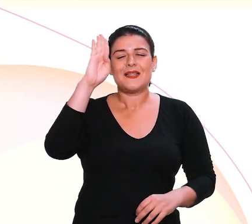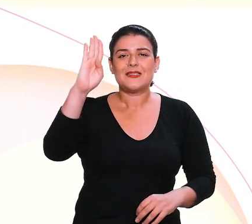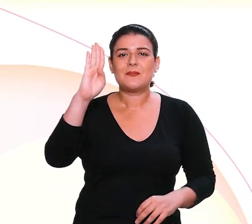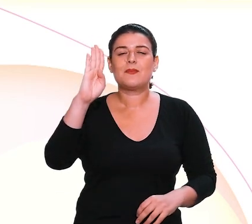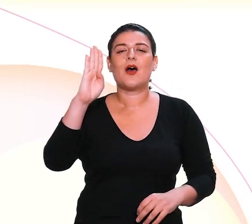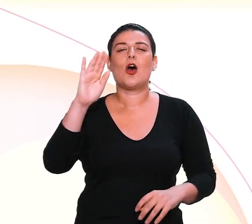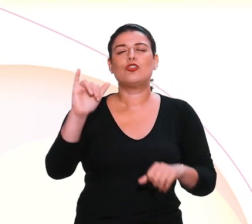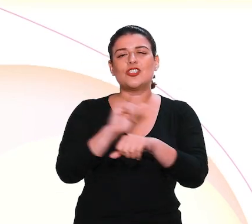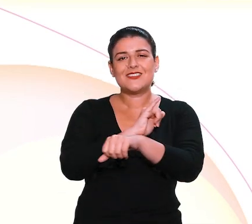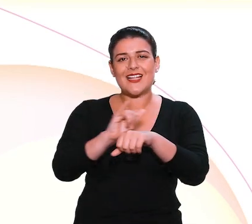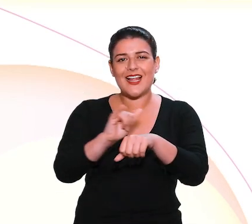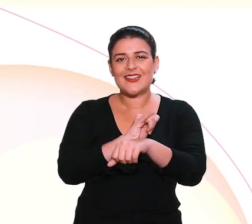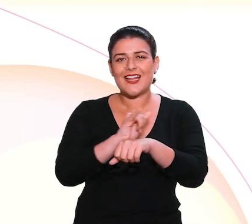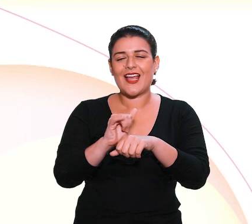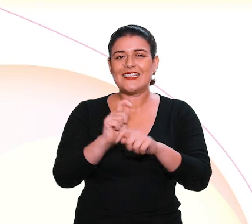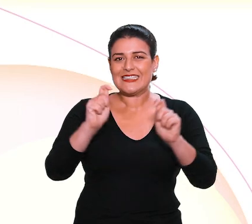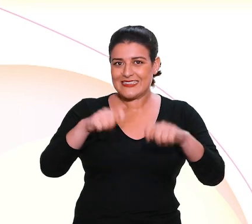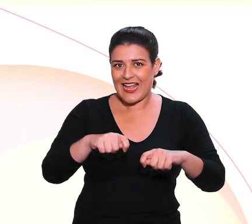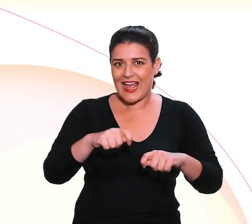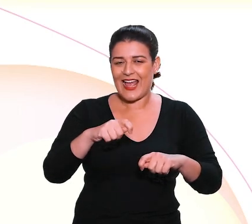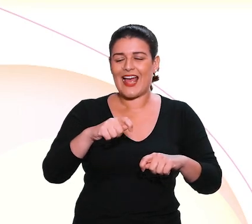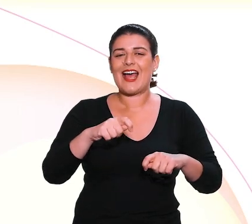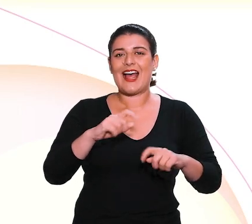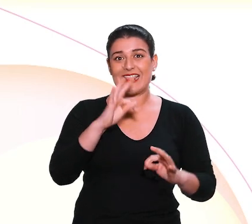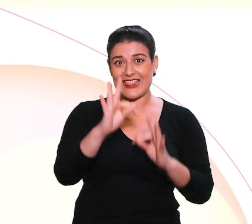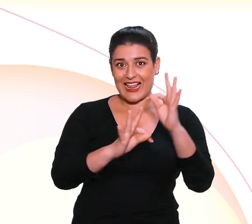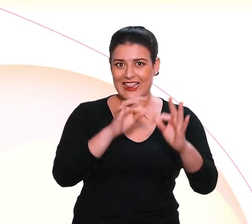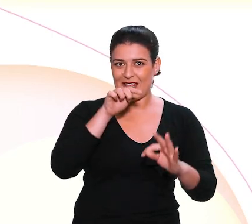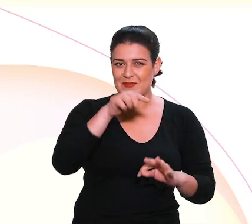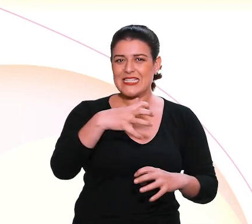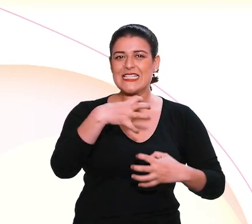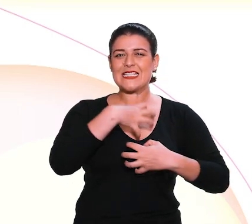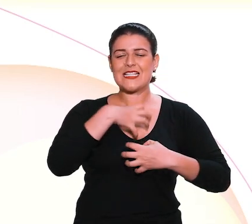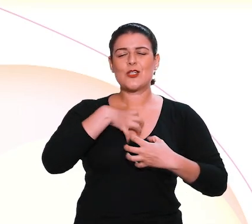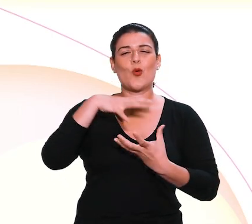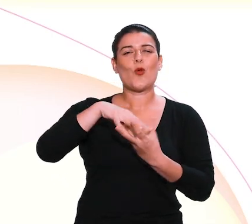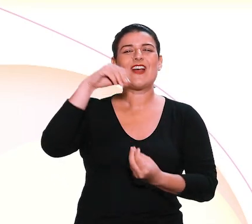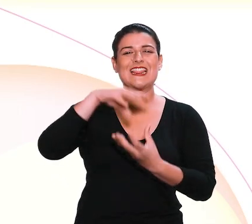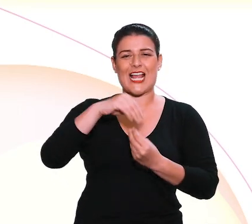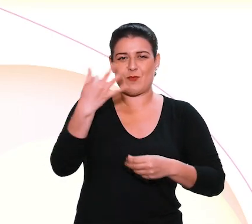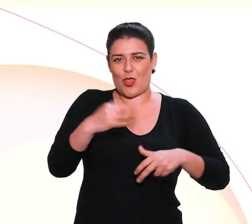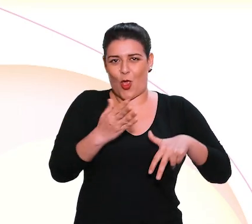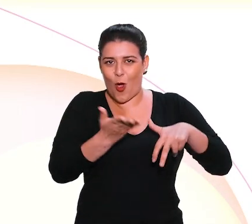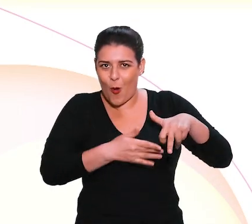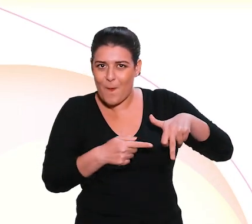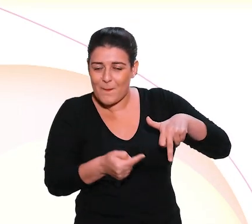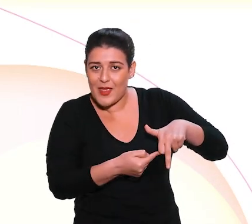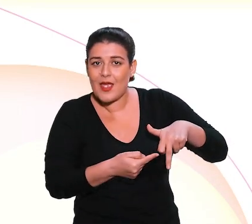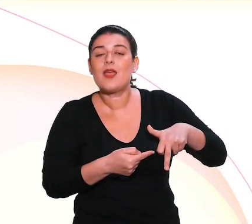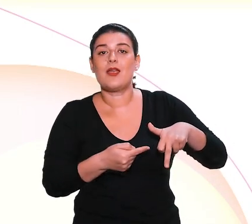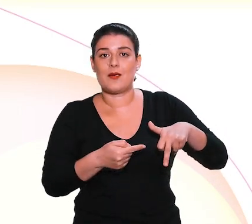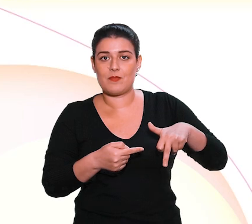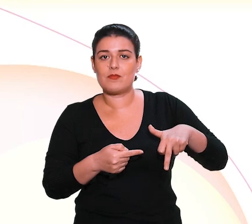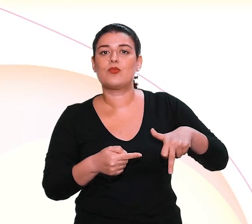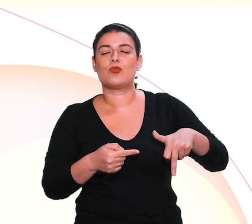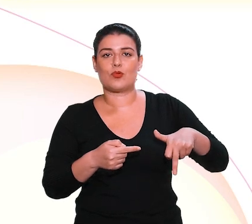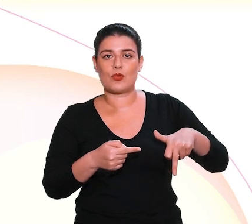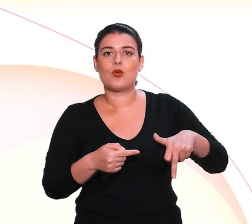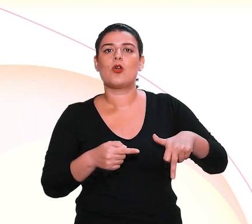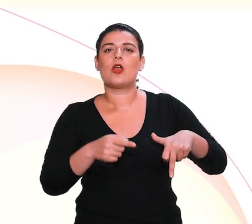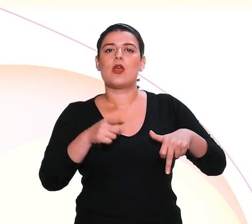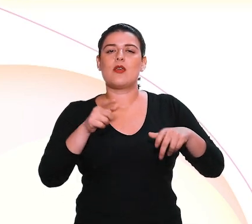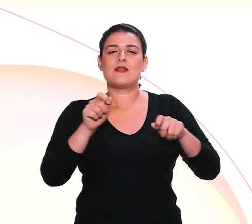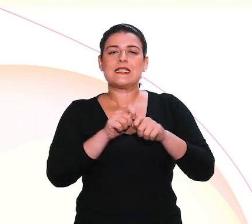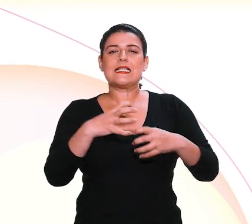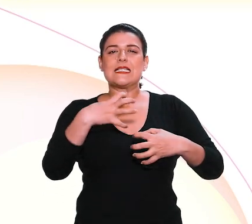principal estratégia que a gente pode fazer para reverter a sensação e a dor fantasma seria fazer